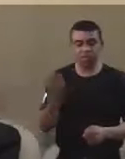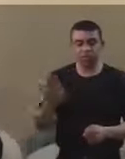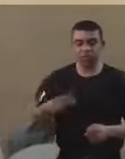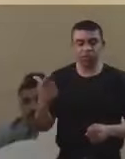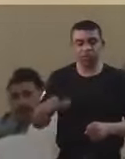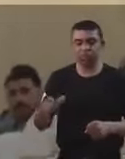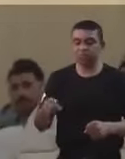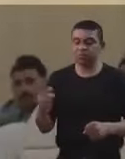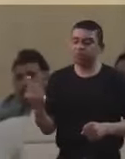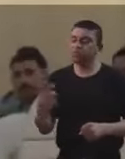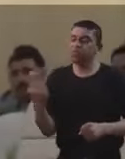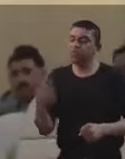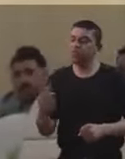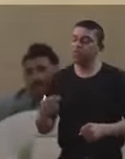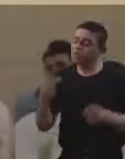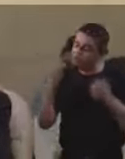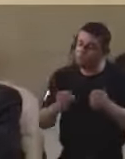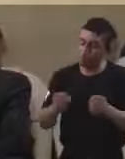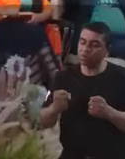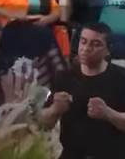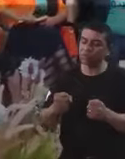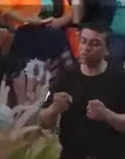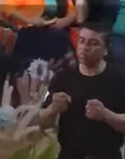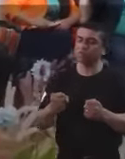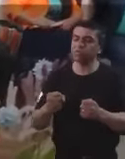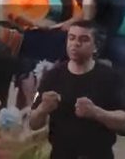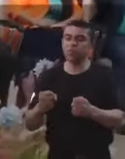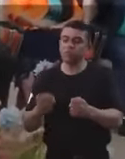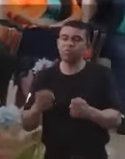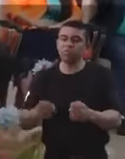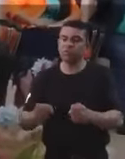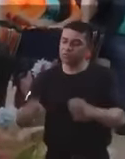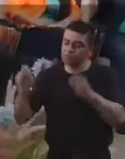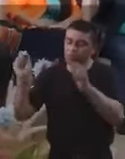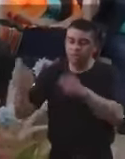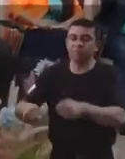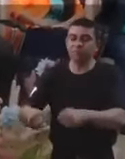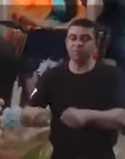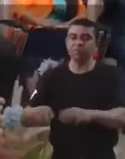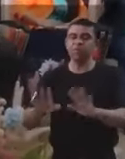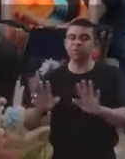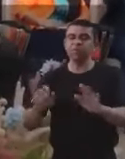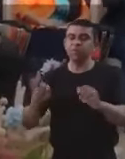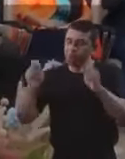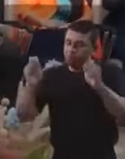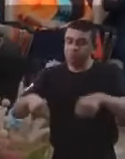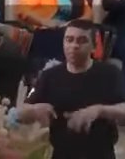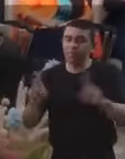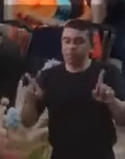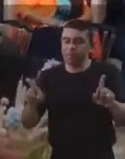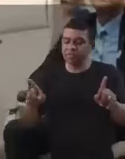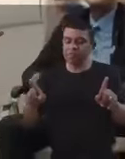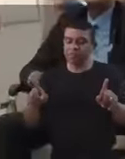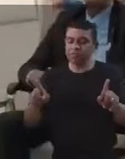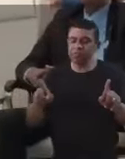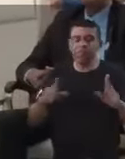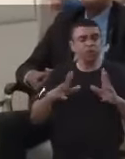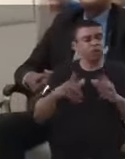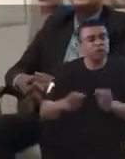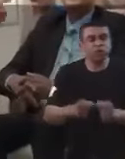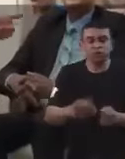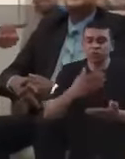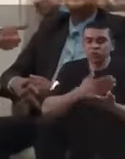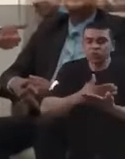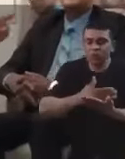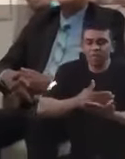Começaram a se retirar um por um. Jesus se abaixou de novo e está escrevendo. Quando ele levanta a cabeça, tá a mulher